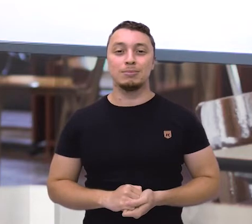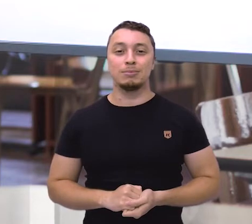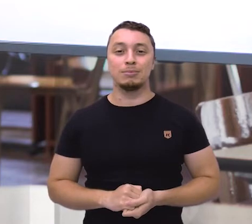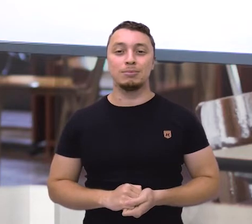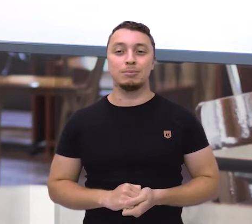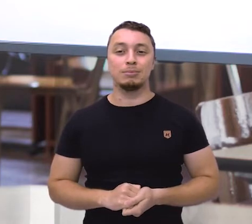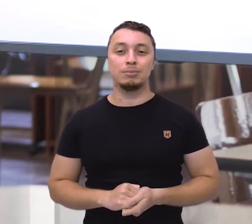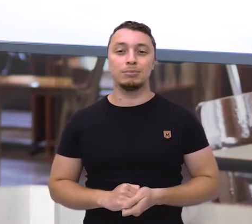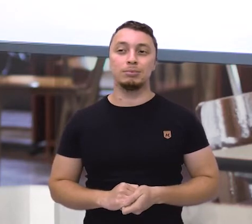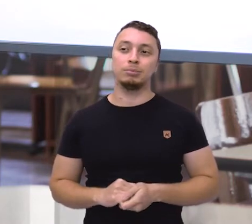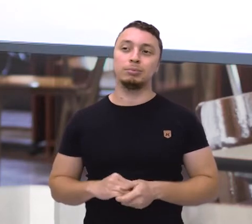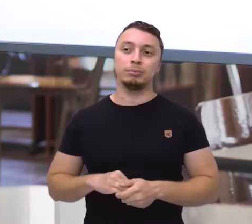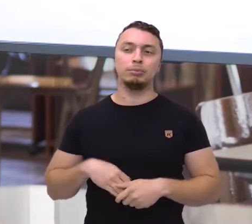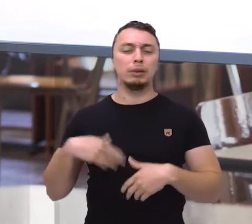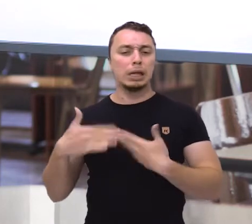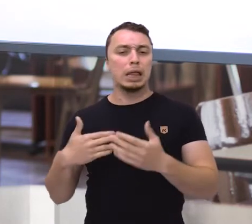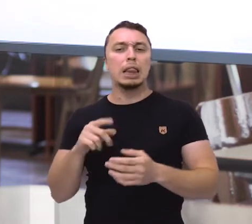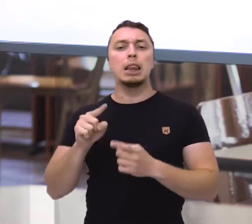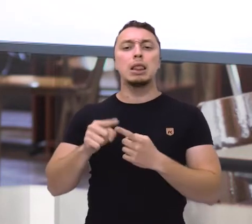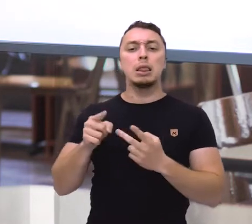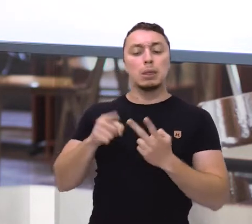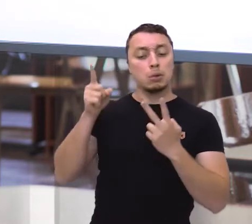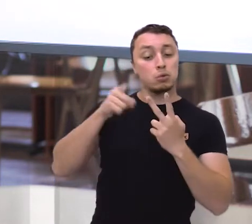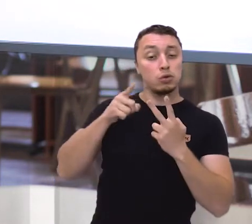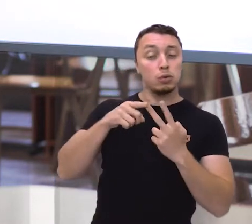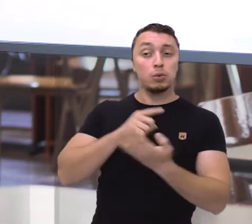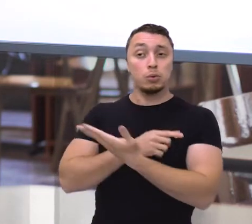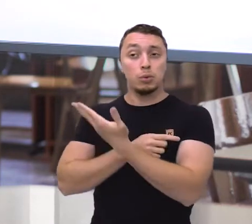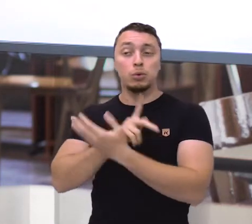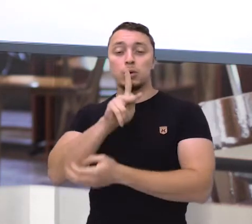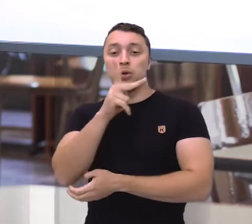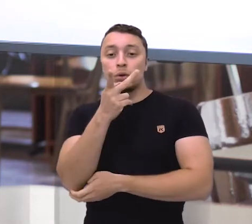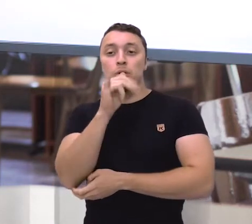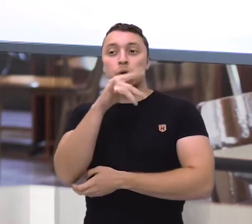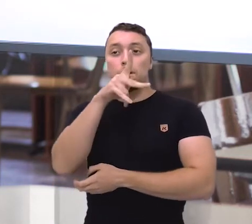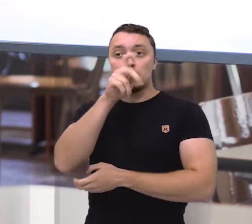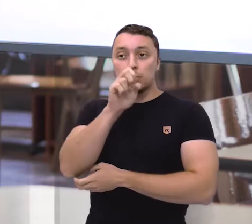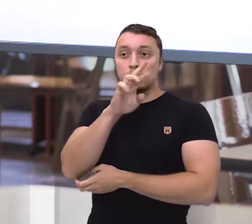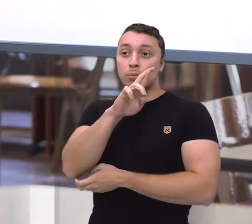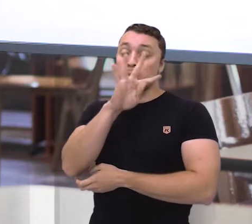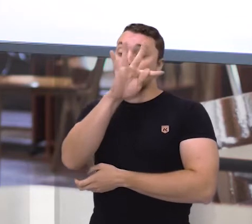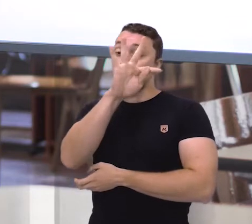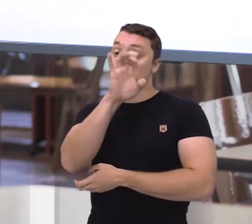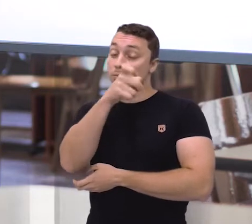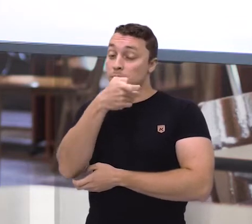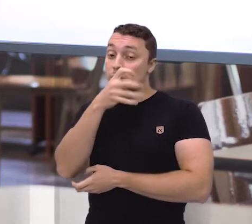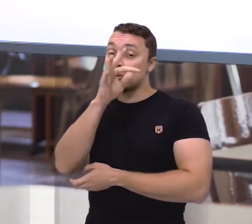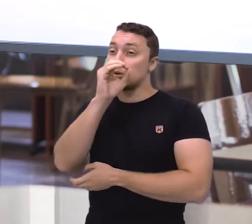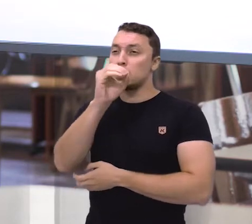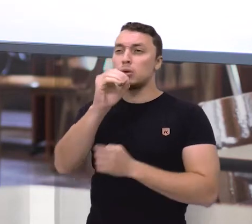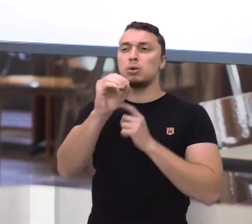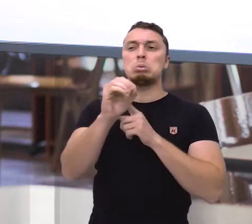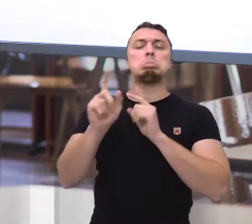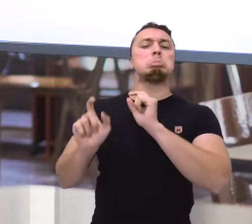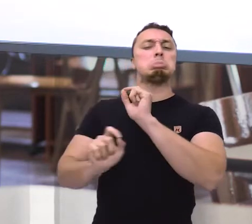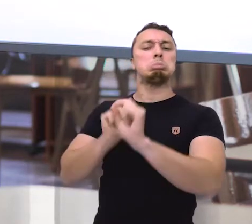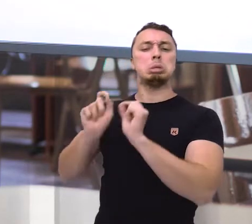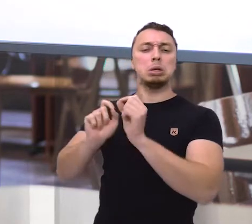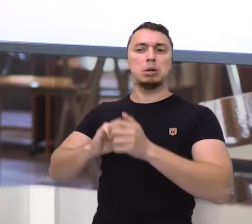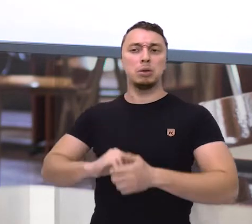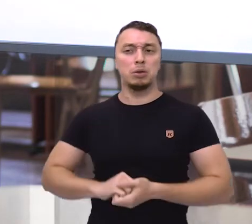Em seguida, vamos verificar agora do que se trata o hipertexto. O que é o hipertexto? Observem que